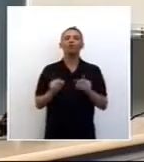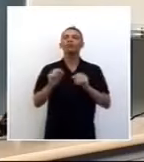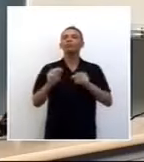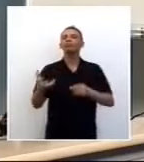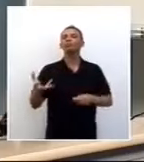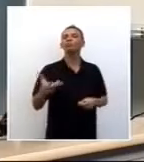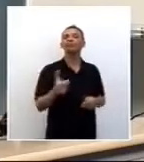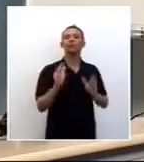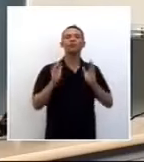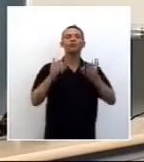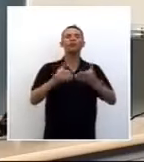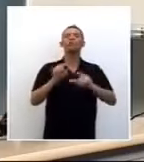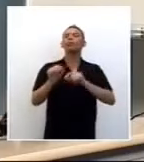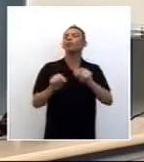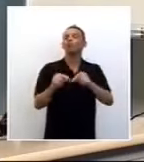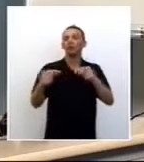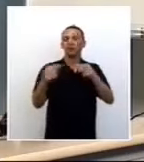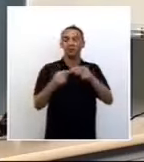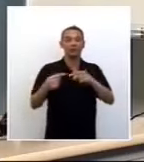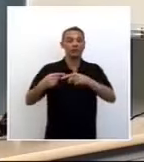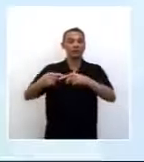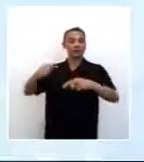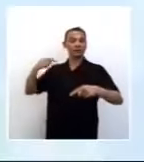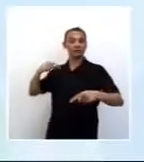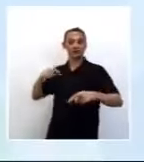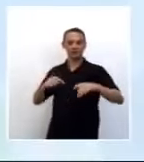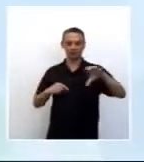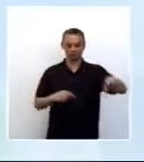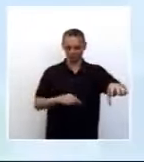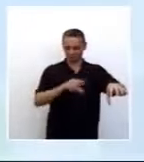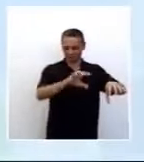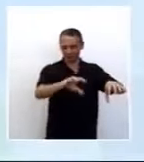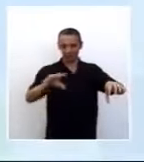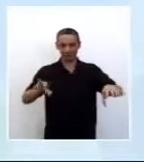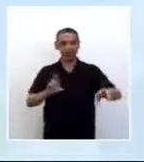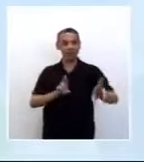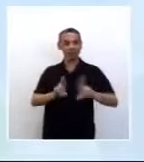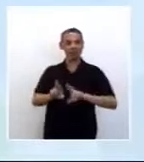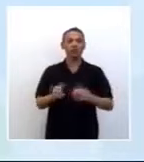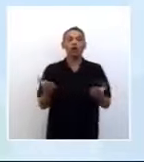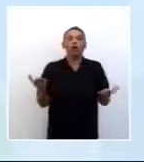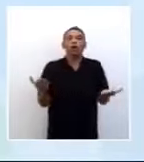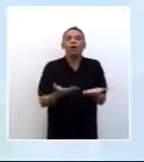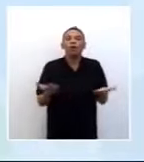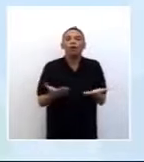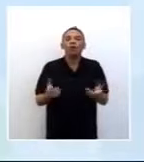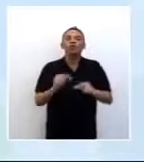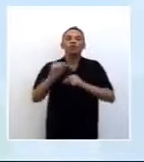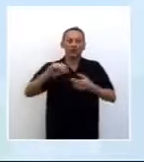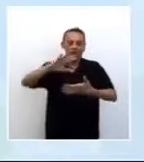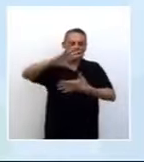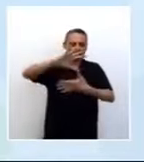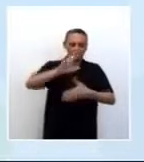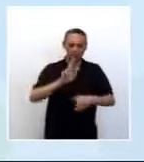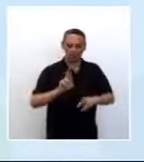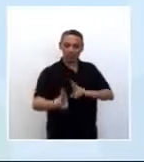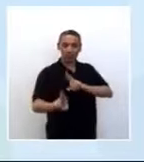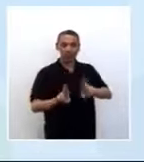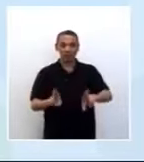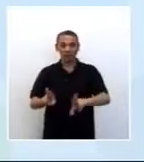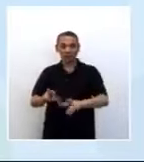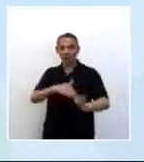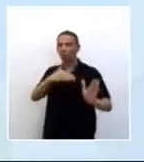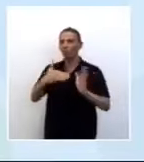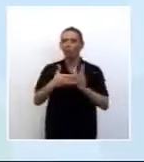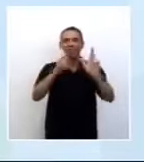silêncios na aula passada eu só foquei na localização das respostas hoje não hoje eu vou ensinar vocês a dar resposta